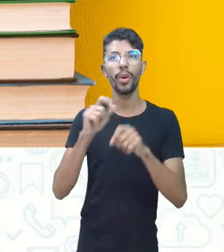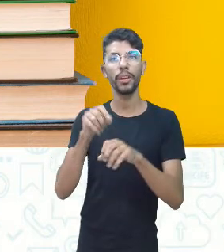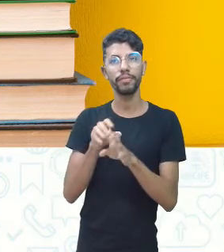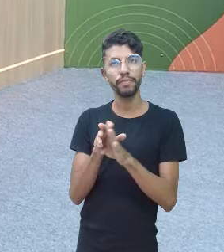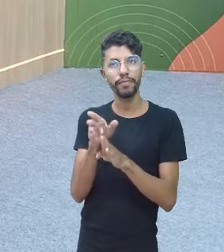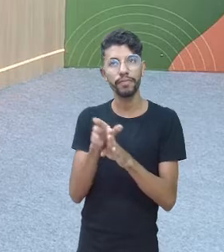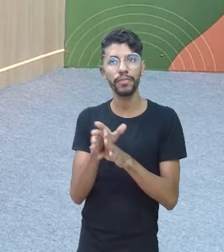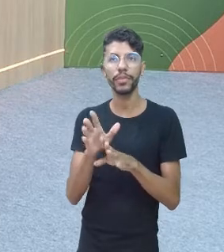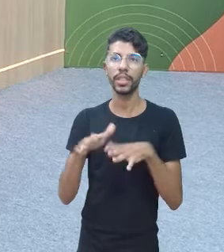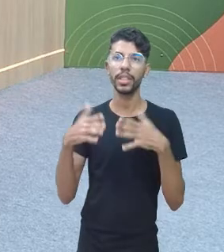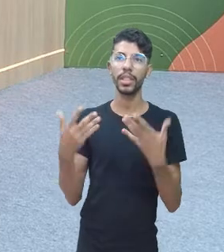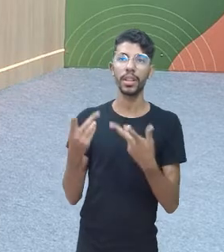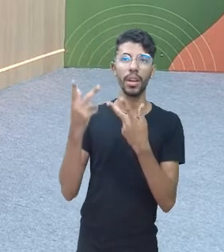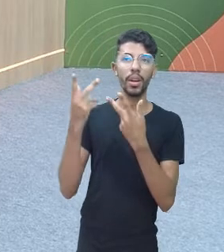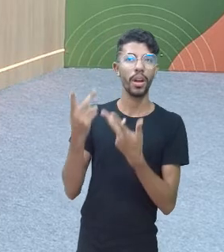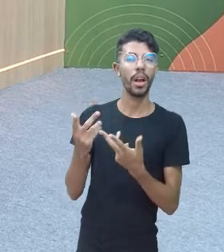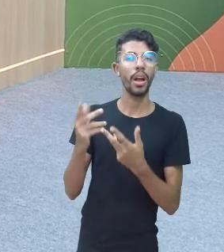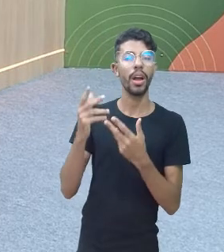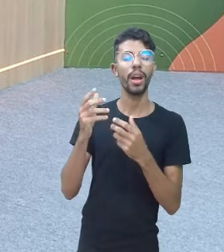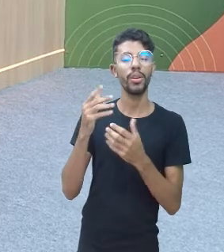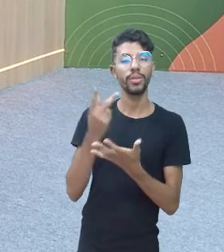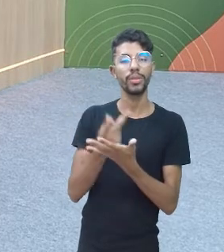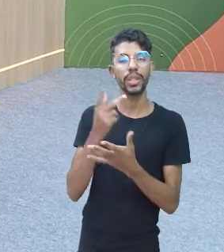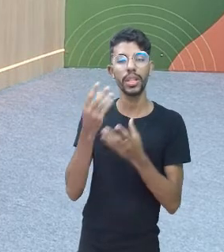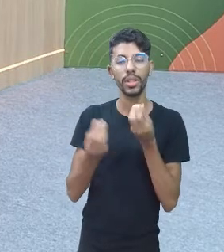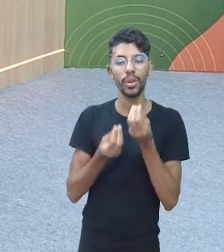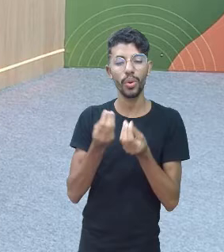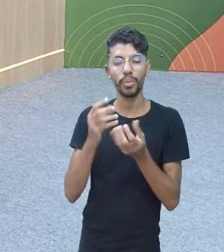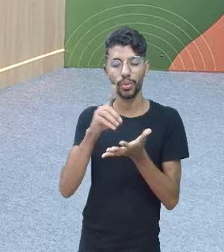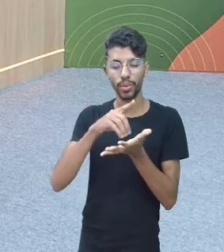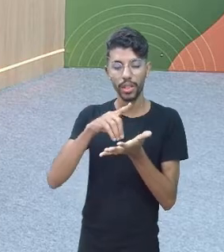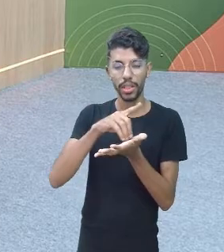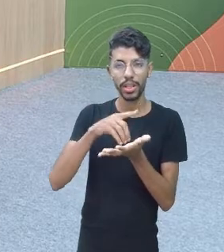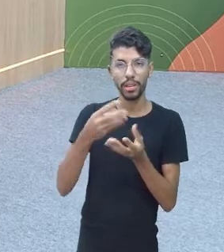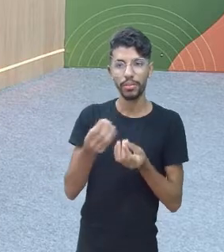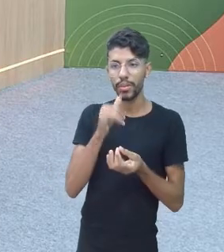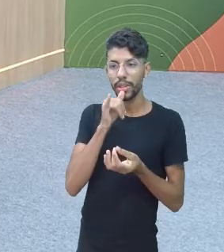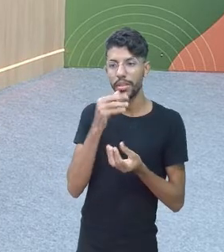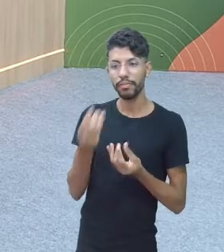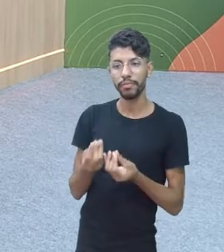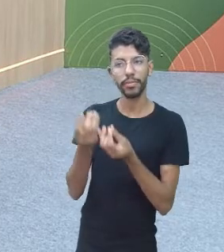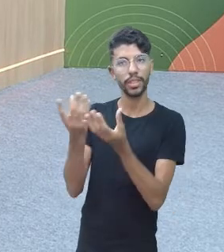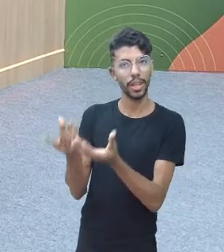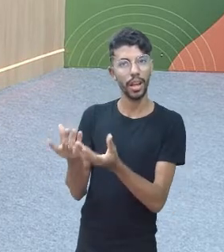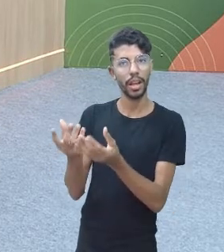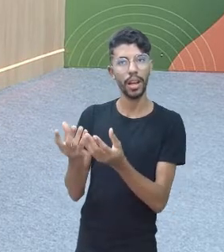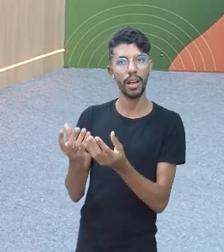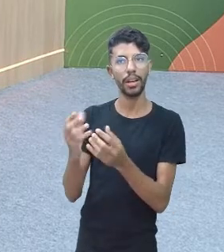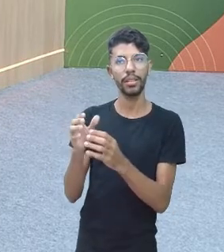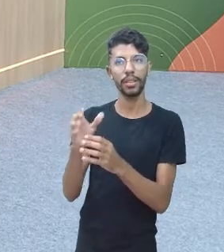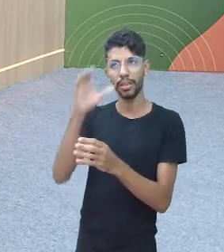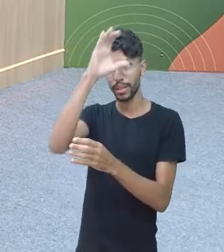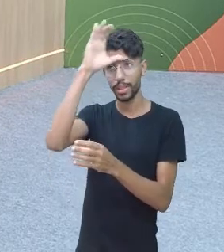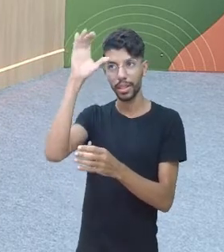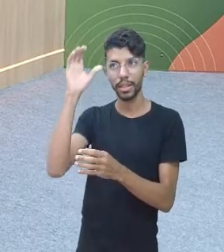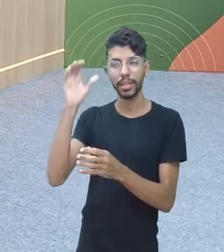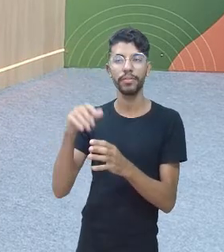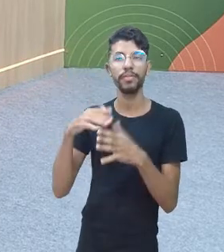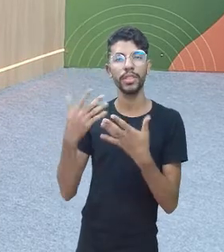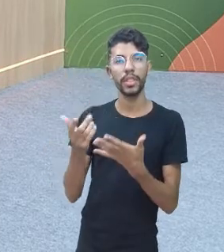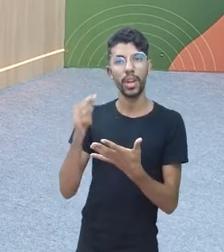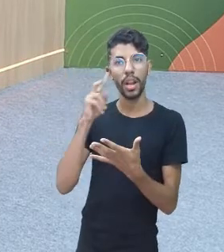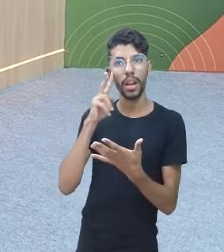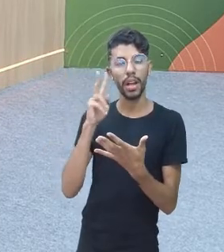Isso acontece quando um CD é dado ao cliente ou ao aluno e ele reproduz esses